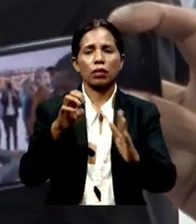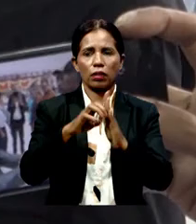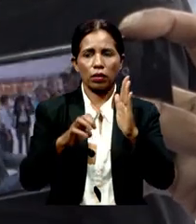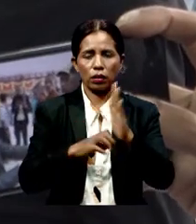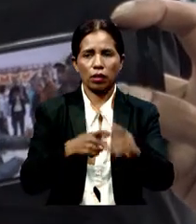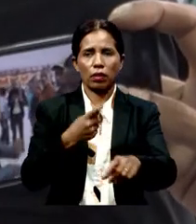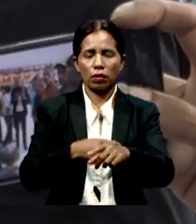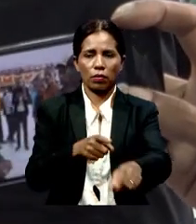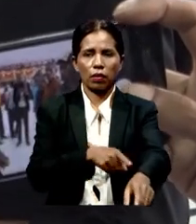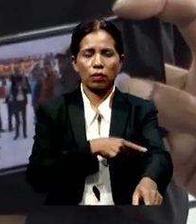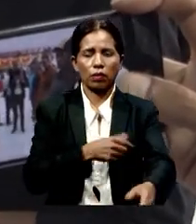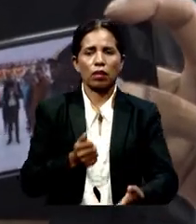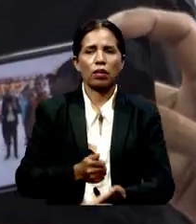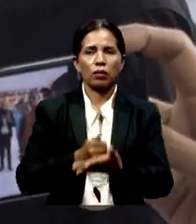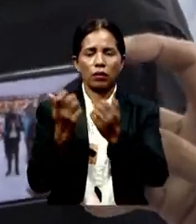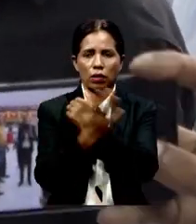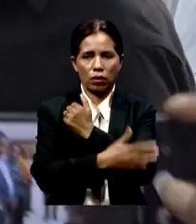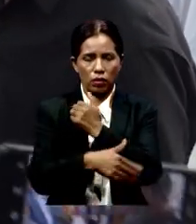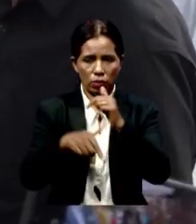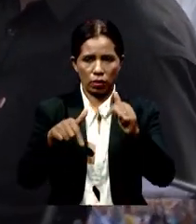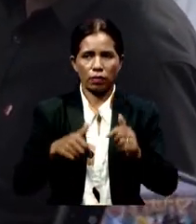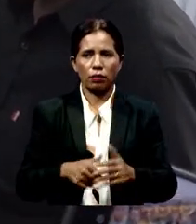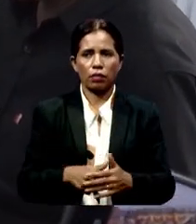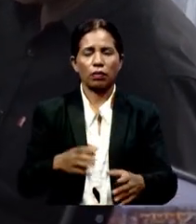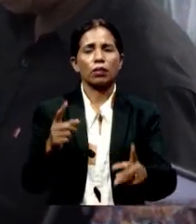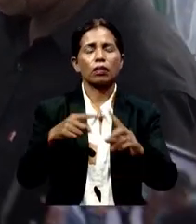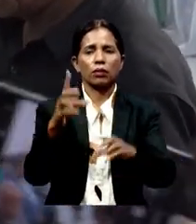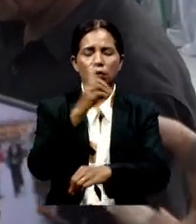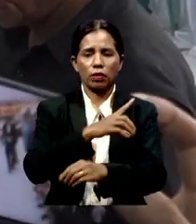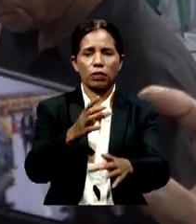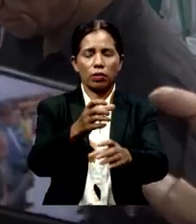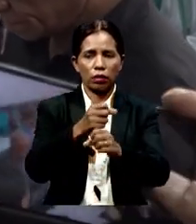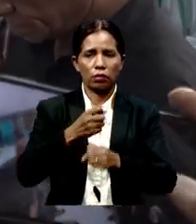e tempo naru, onde defende Raidane. O insimo ve medaila ne,